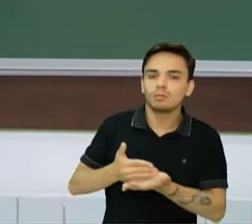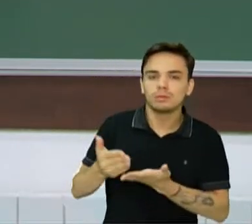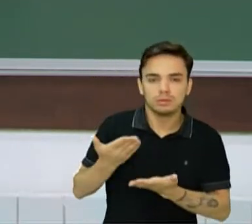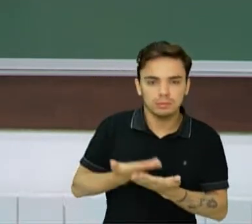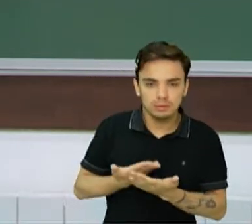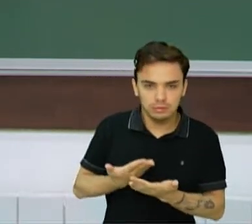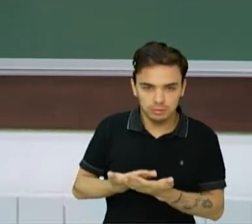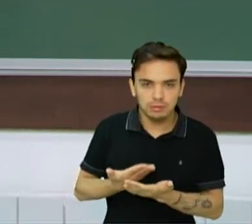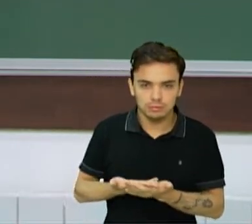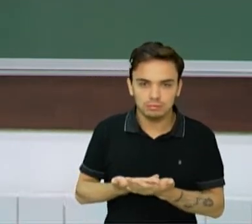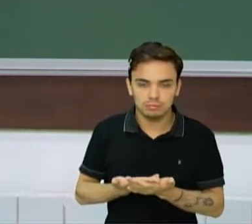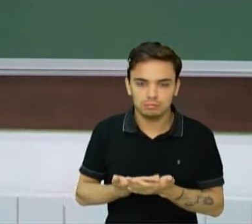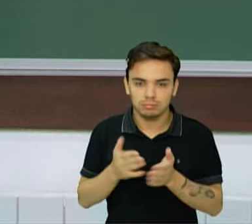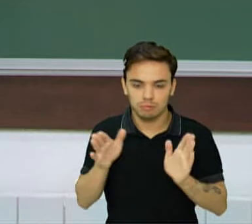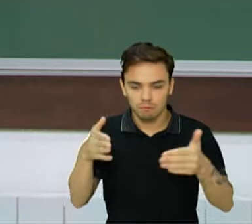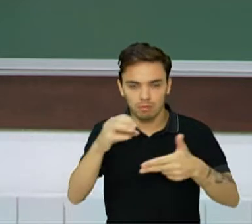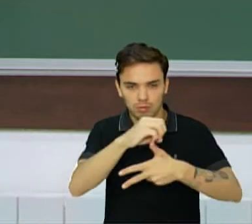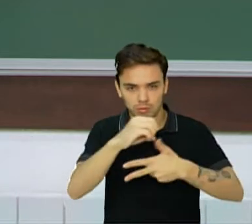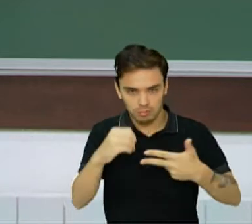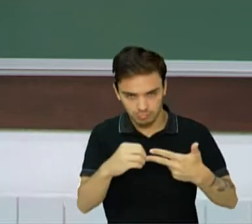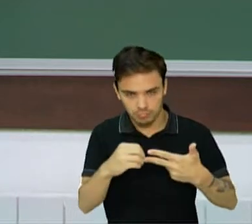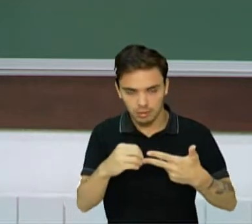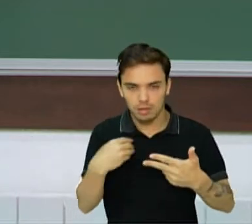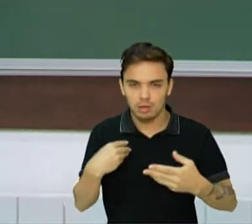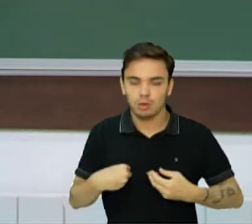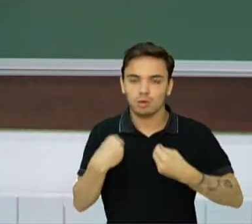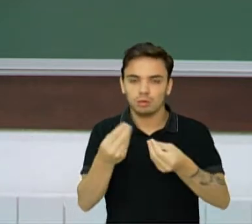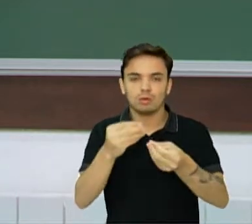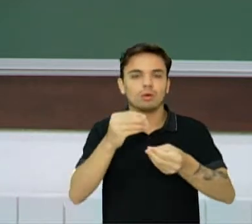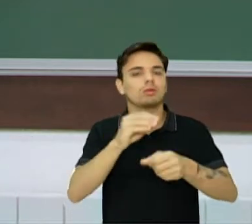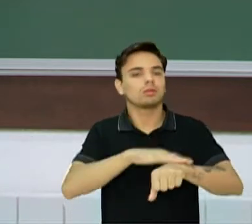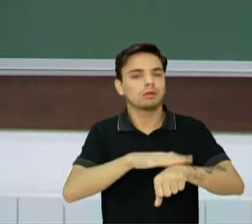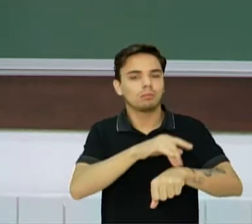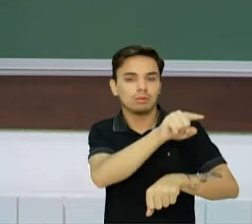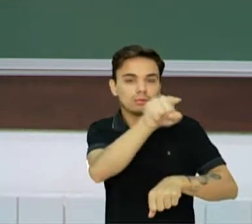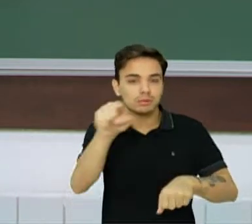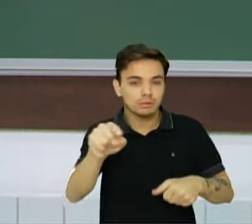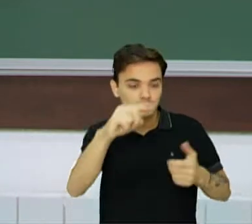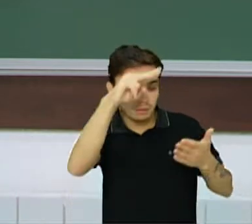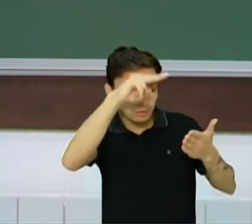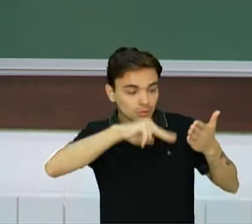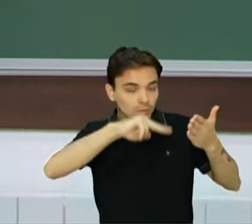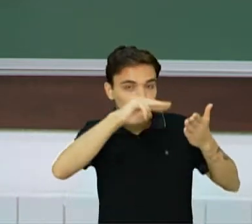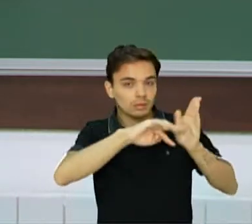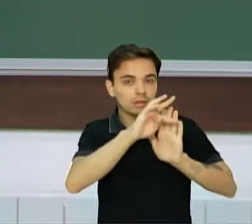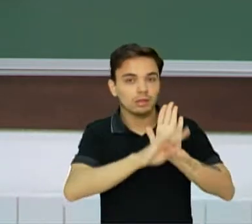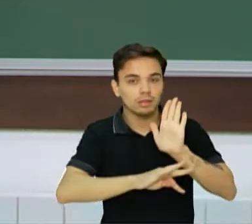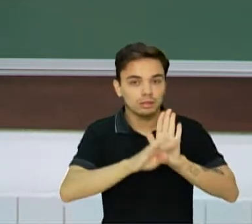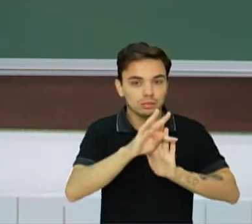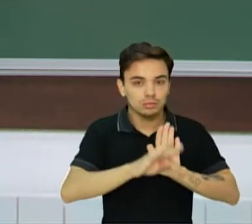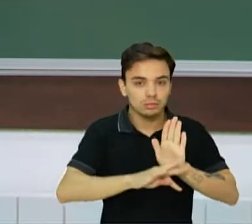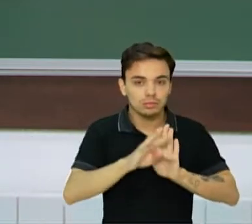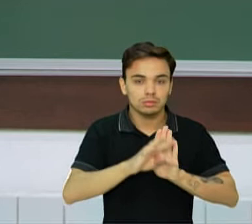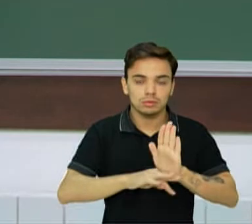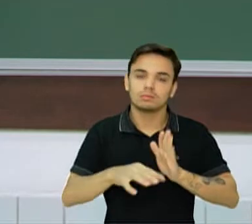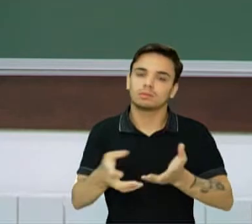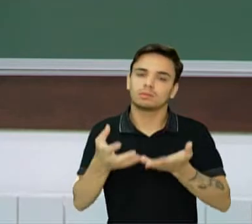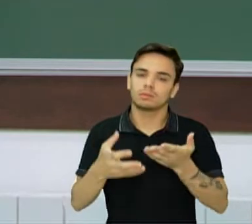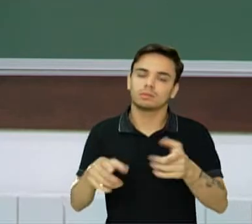nossas aulas com foco no Enem. Eu vou dar o tempo para que vocês façam uma leitura desse texto, tá ok? Justamente